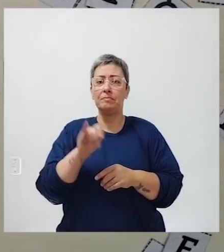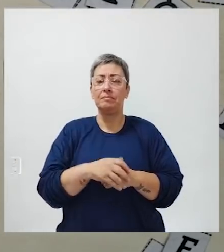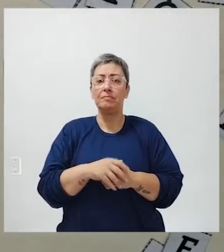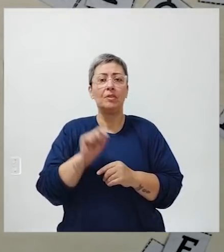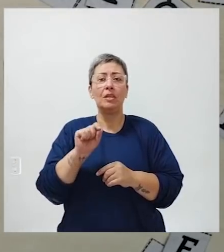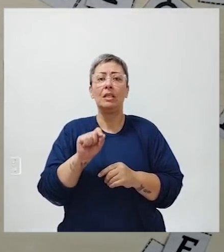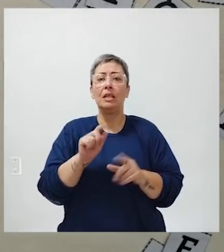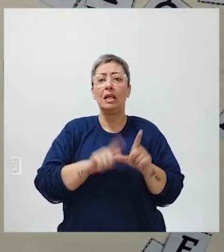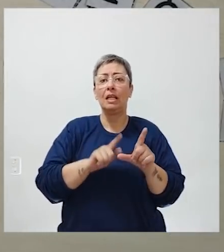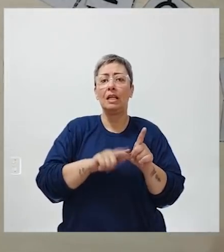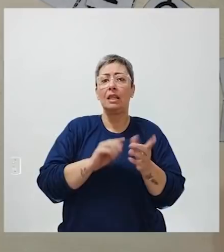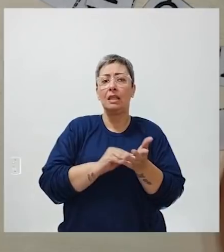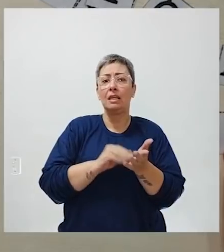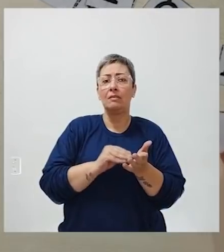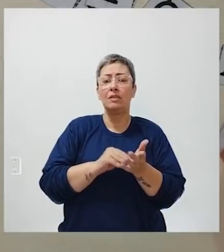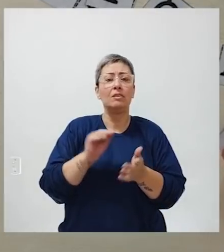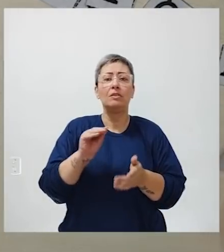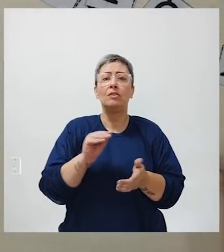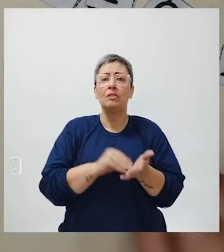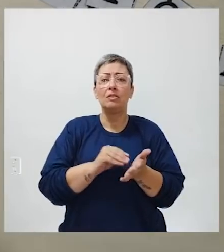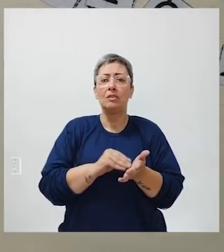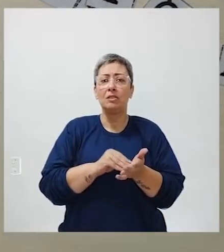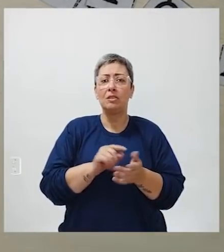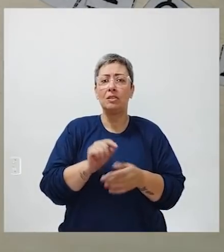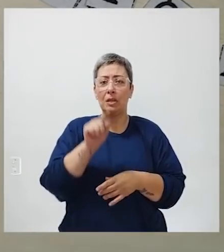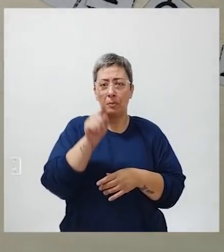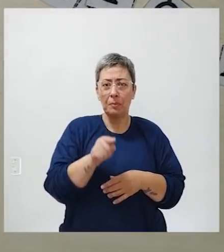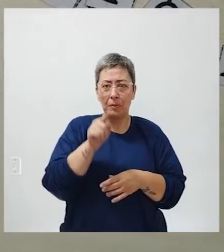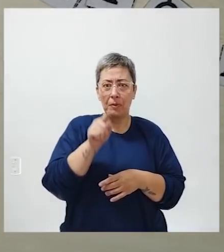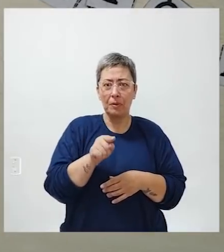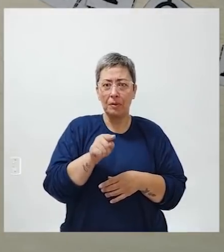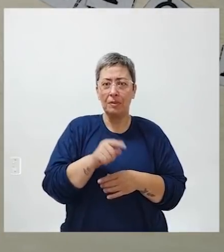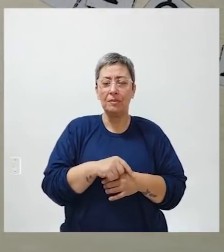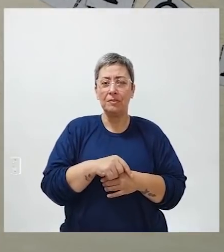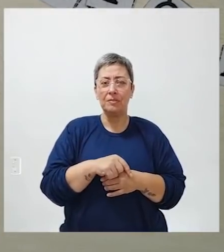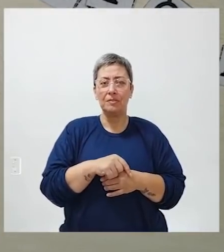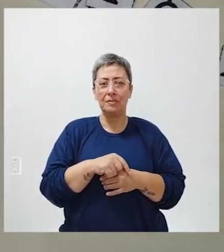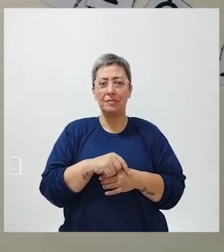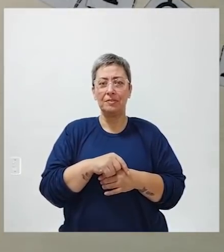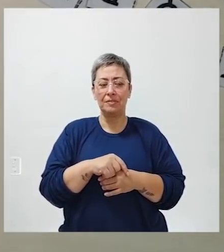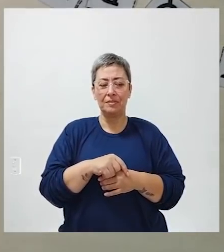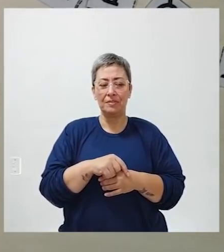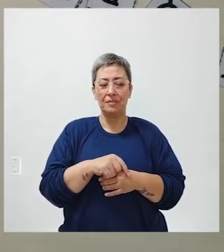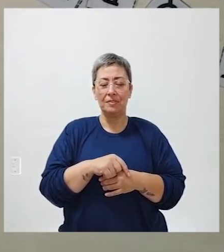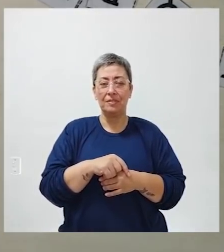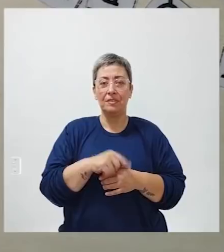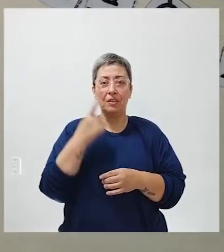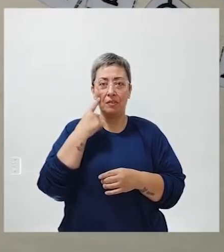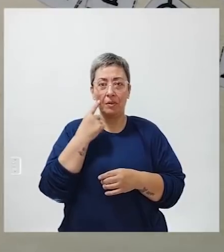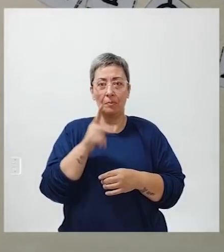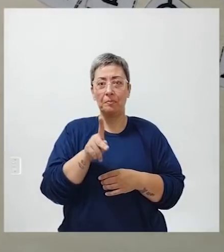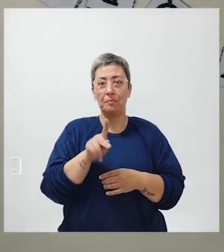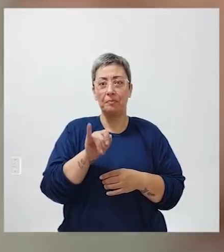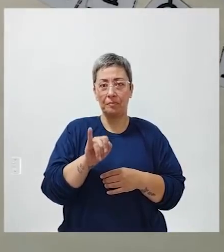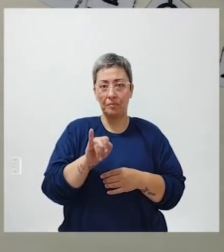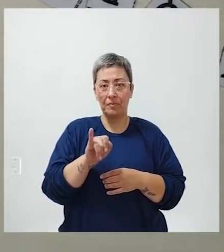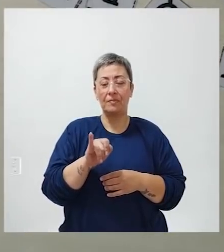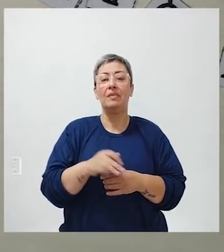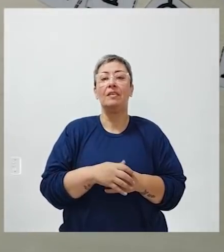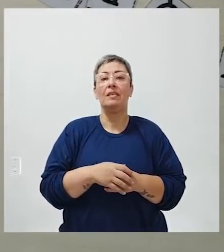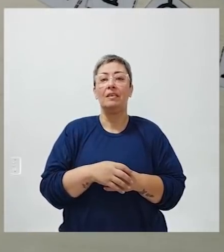Que letra tá faltando? Que letra tá faltando? Esse pauzinho. Esse pauzinho? Vamos ler aqui? Pi.